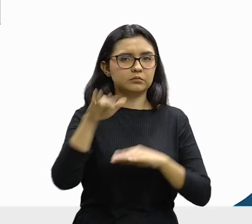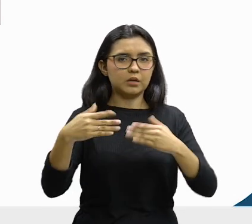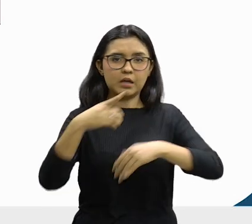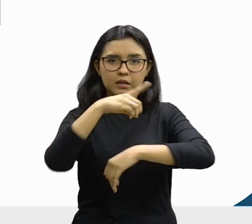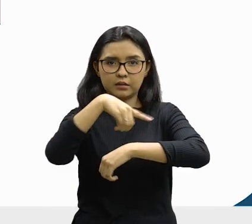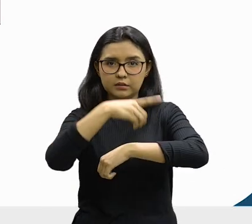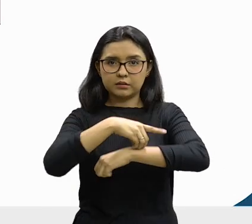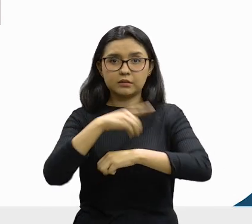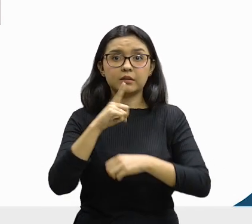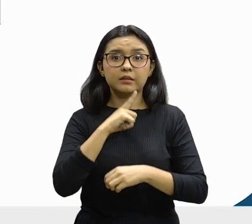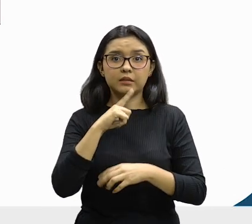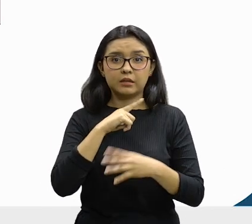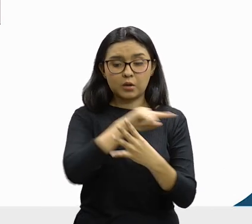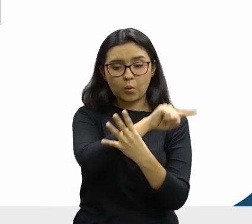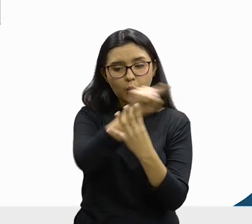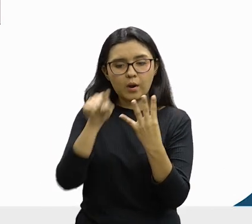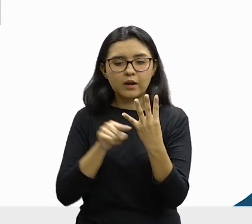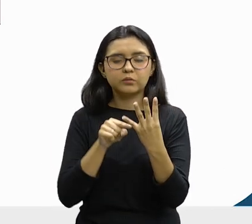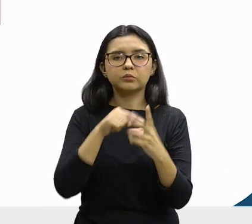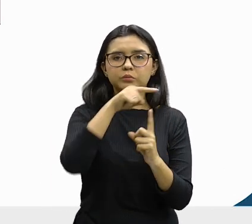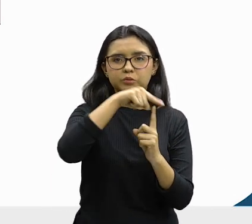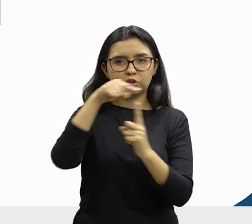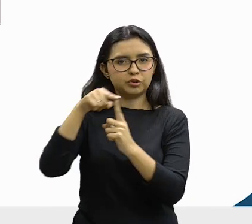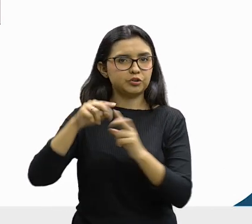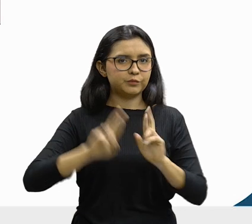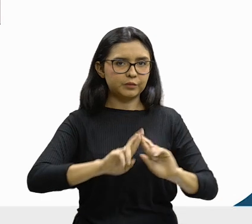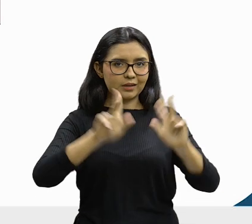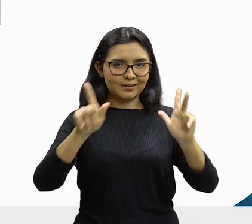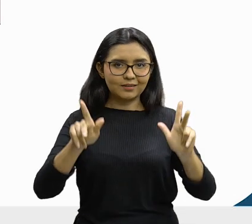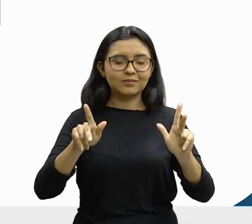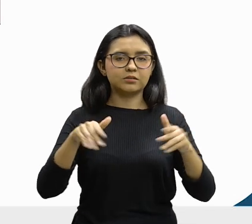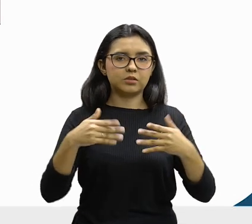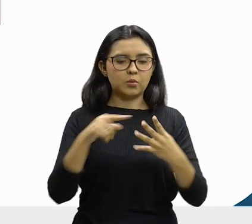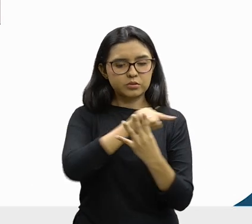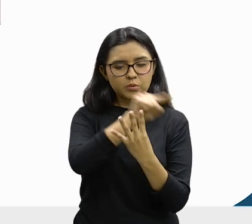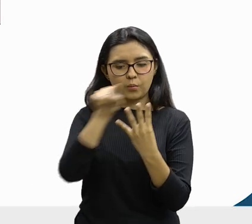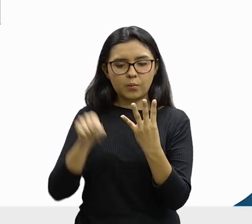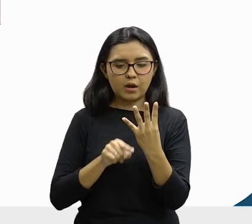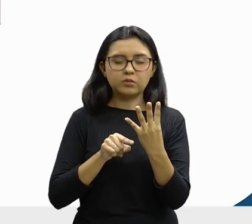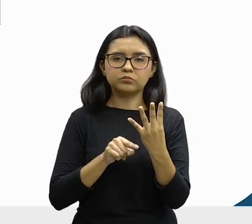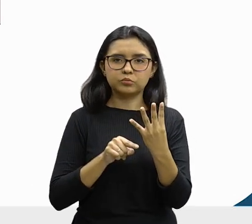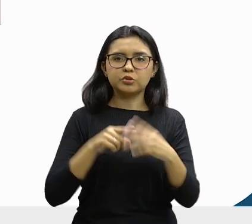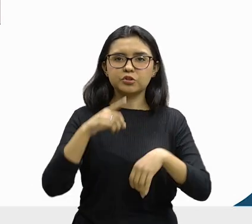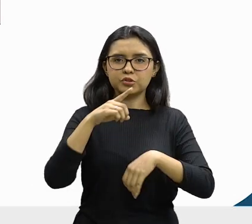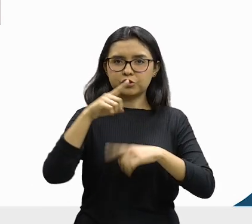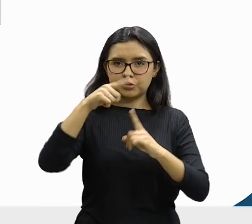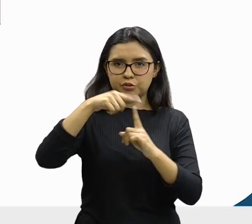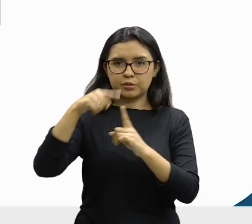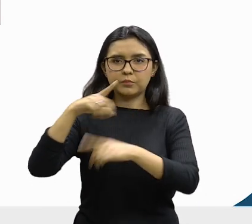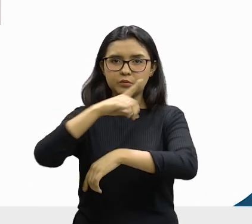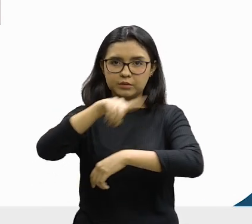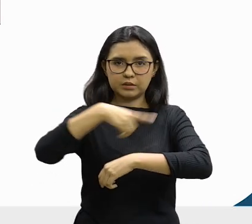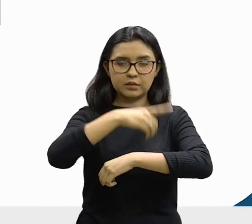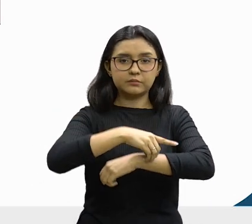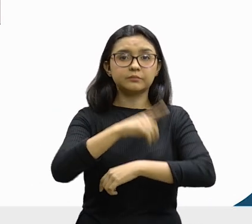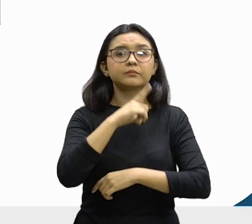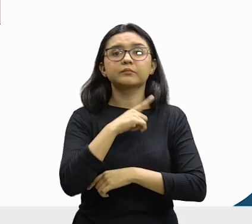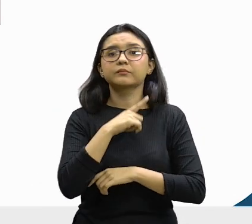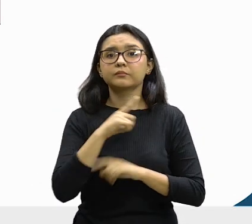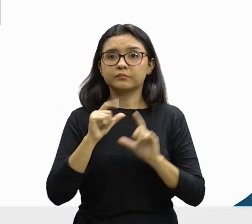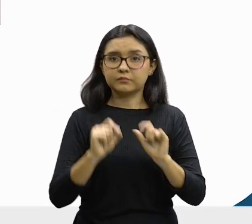temos 4 sorotipos diferentes. E esses 4 sorotipos da dengue, eles estão presentes e